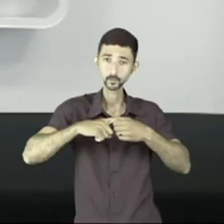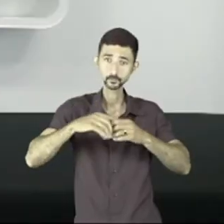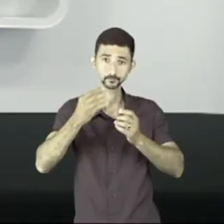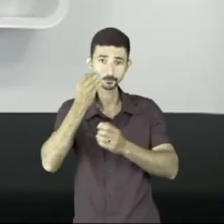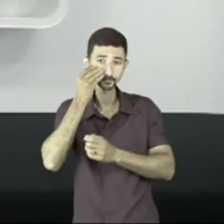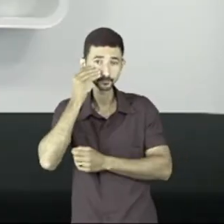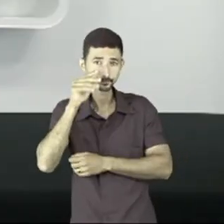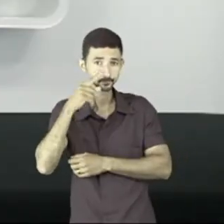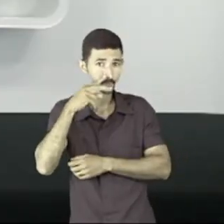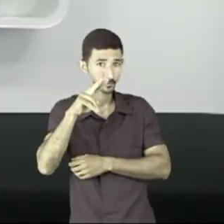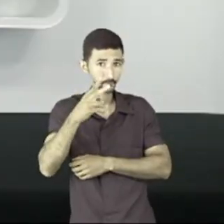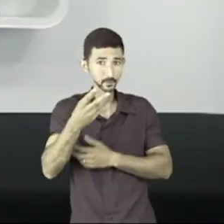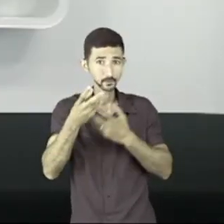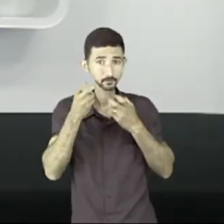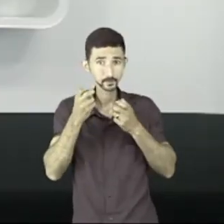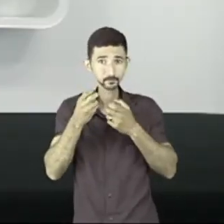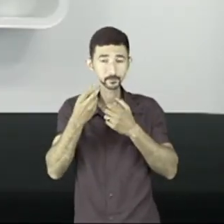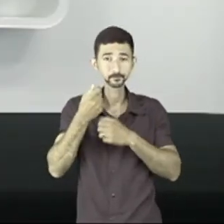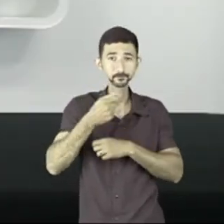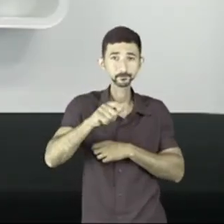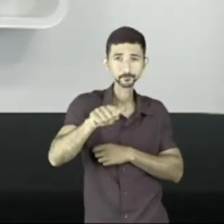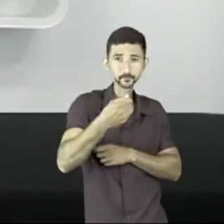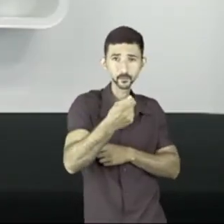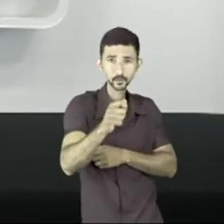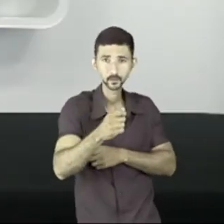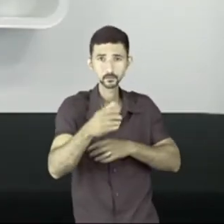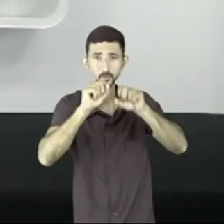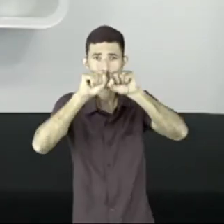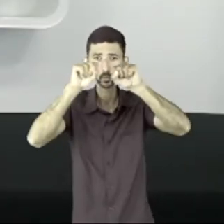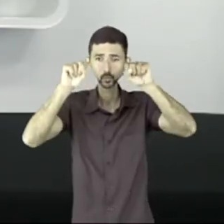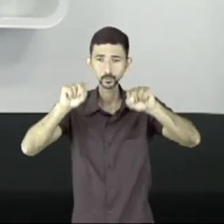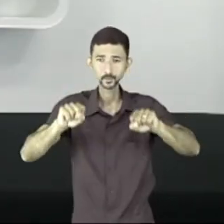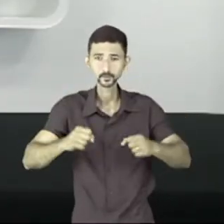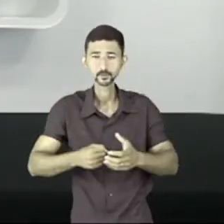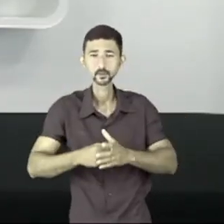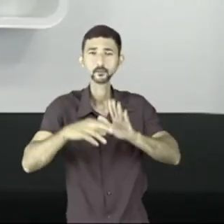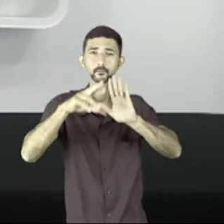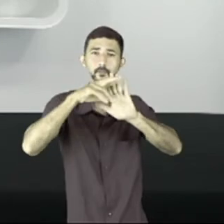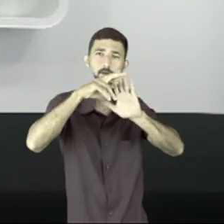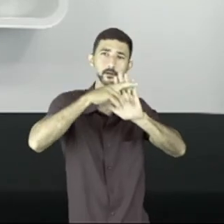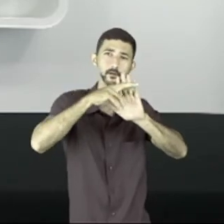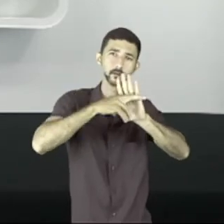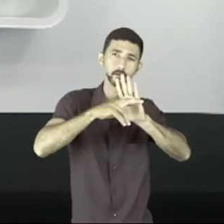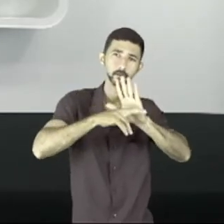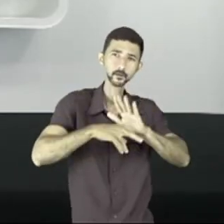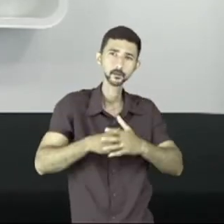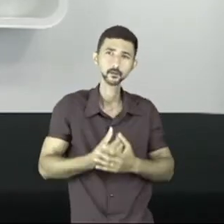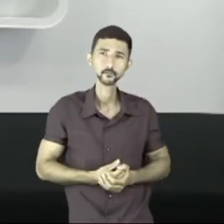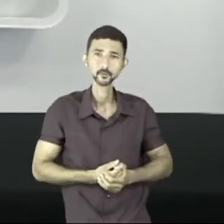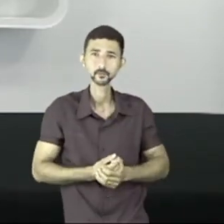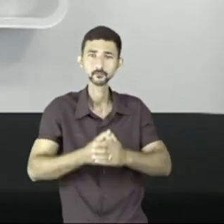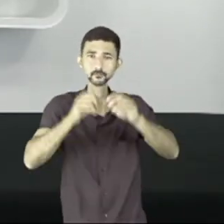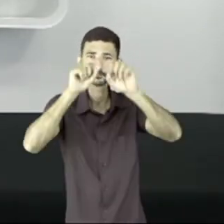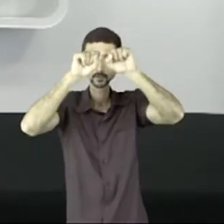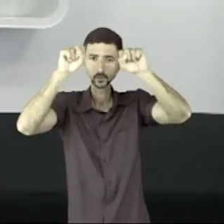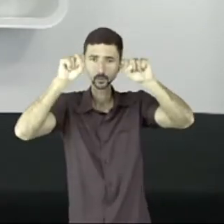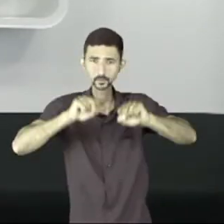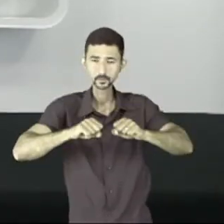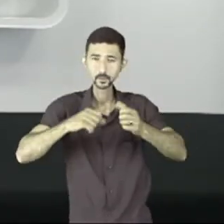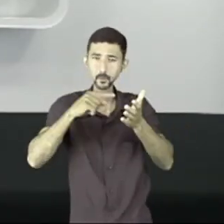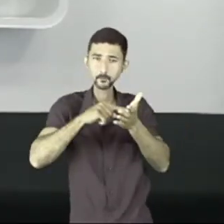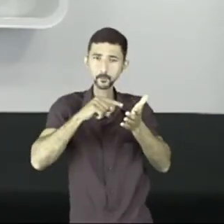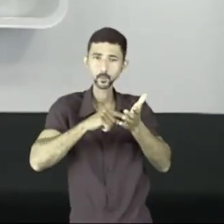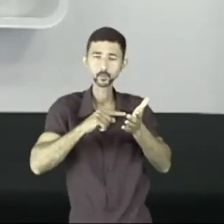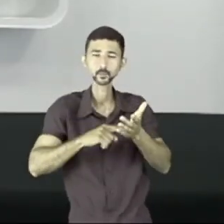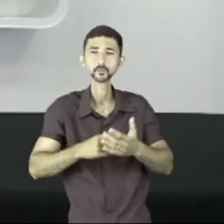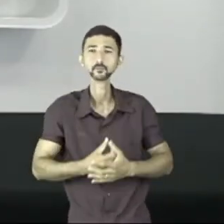Então, como vocês viram, a esgrima ela tem um sistema de regras, né? Um sistema de